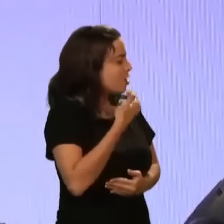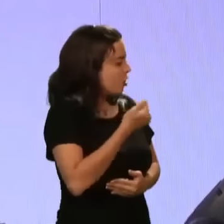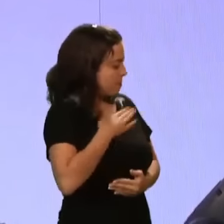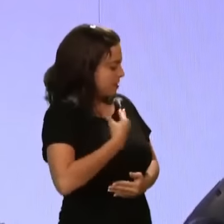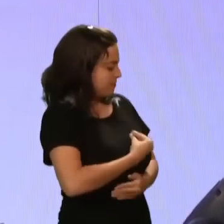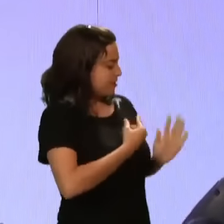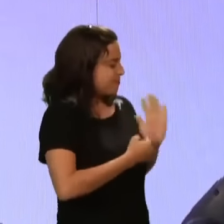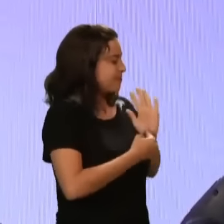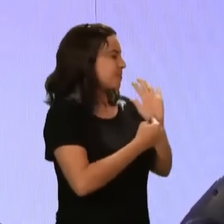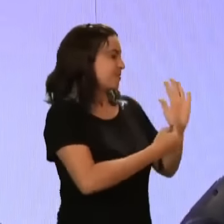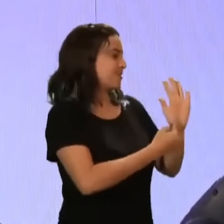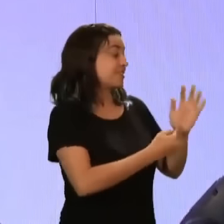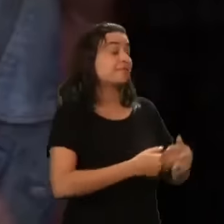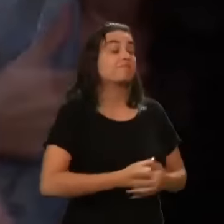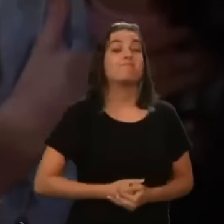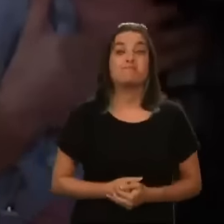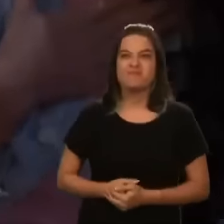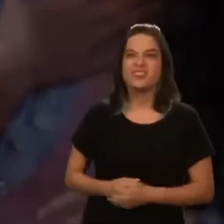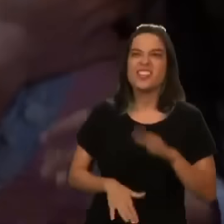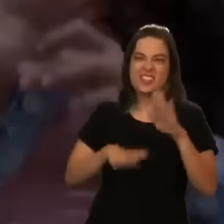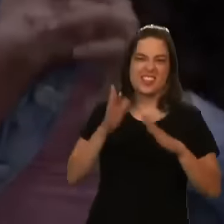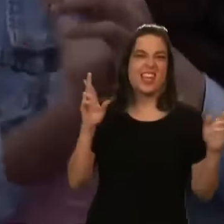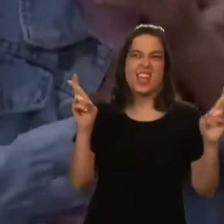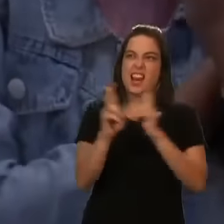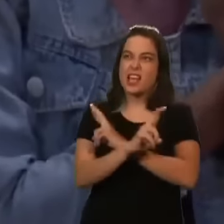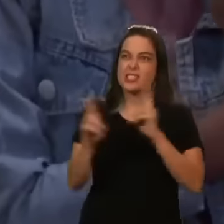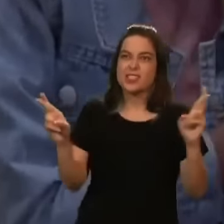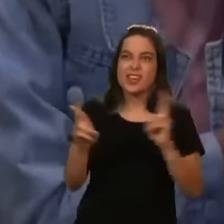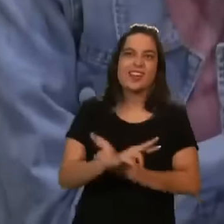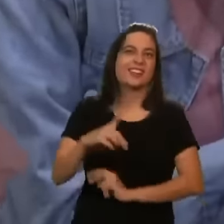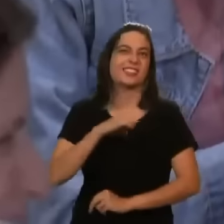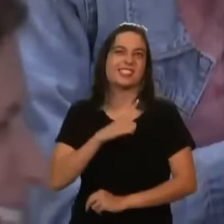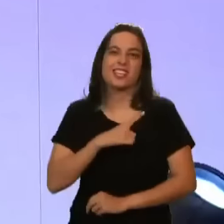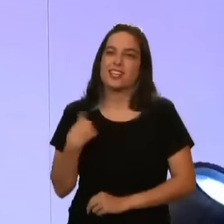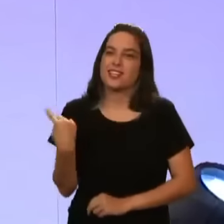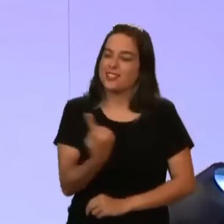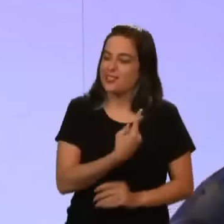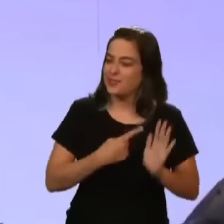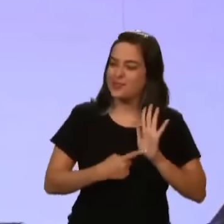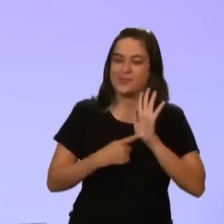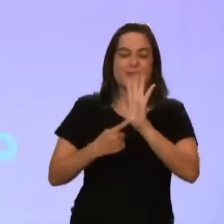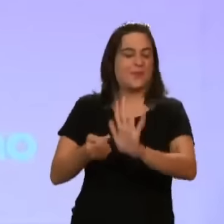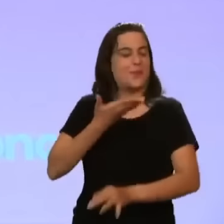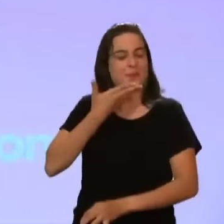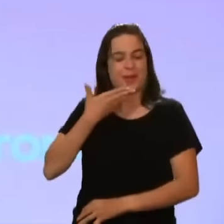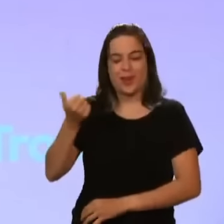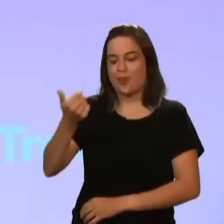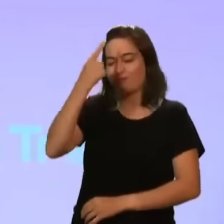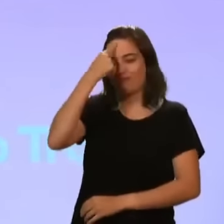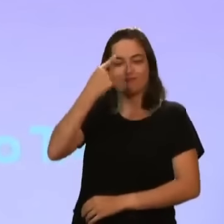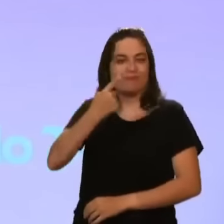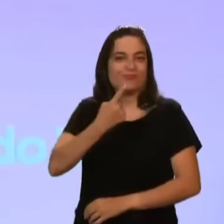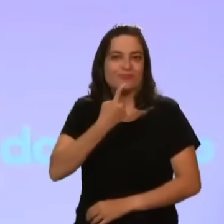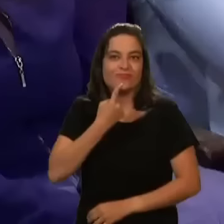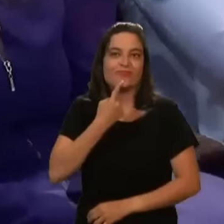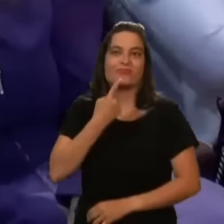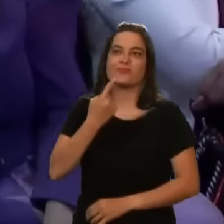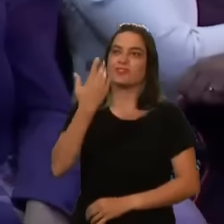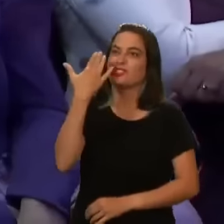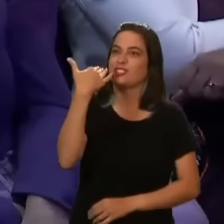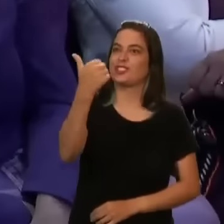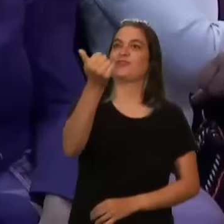mim. Sabe, aqueles relacionamentos que fazem a gente ser o melhor que a gente pode ser, que chama para